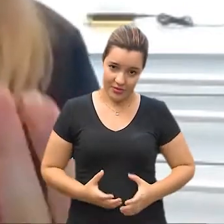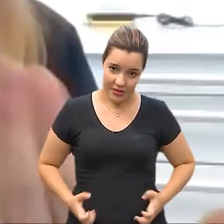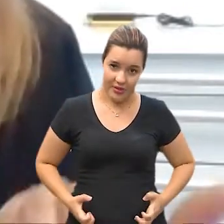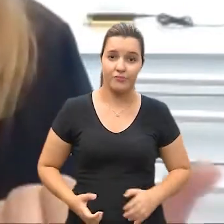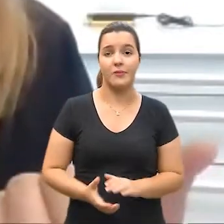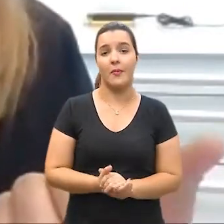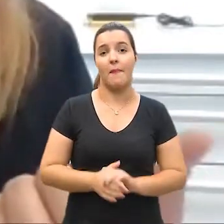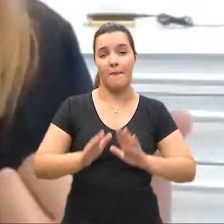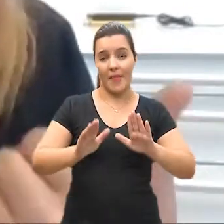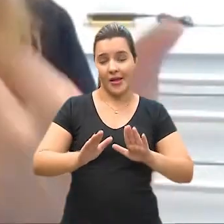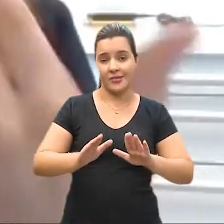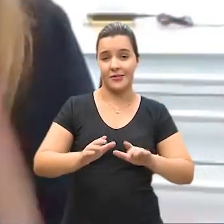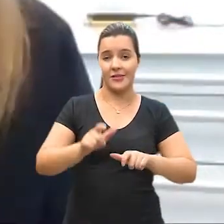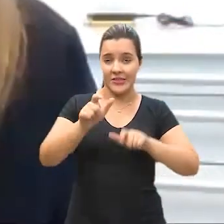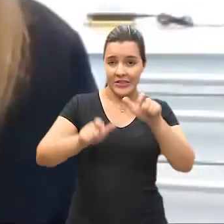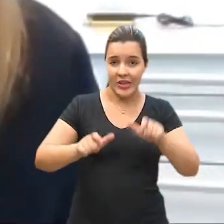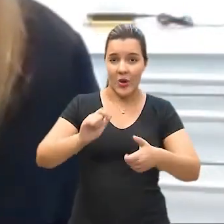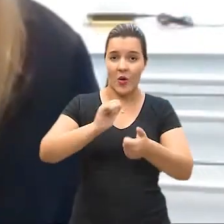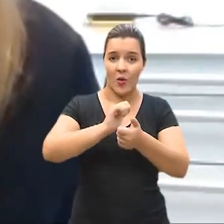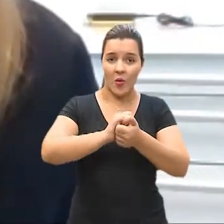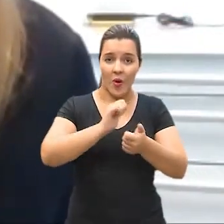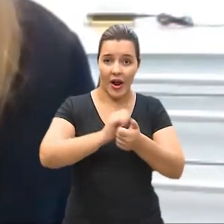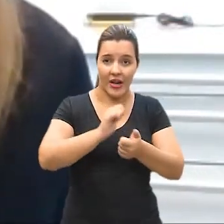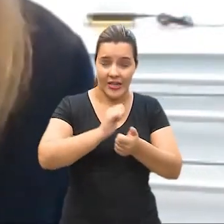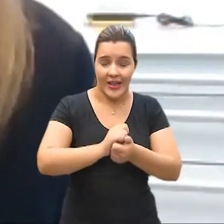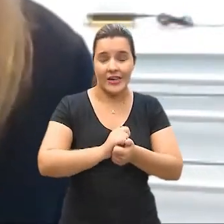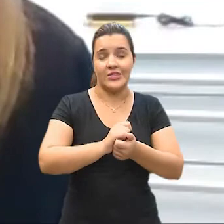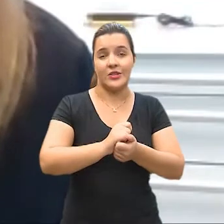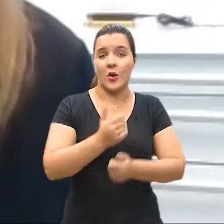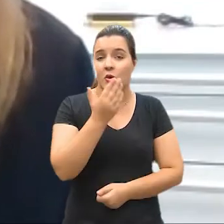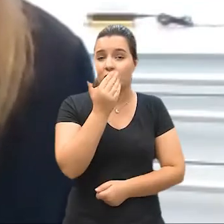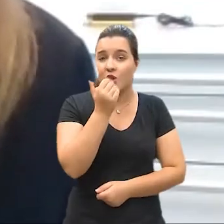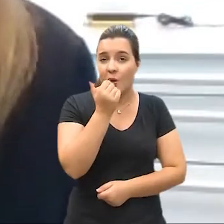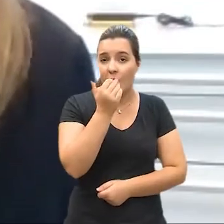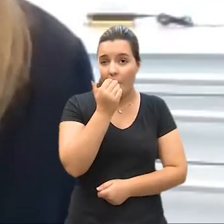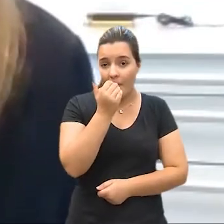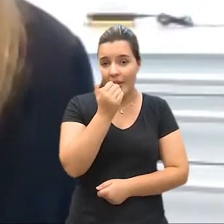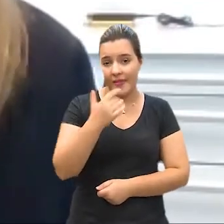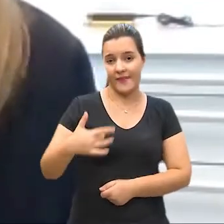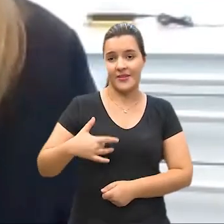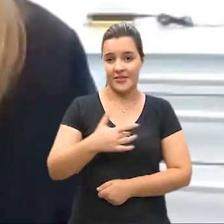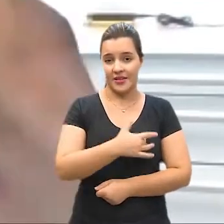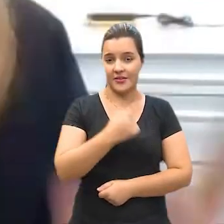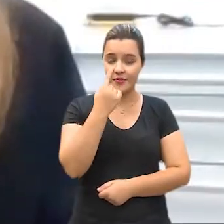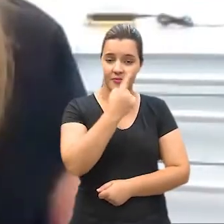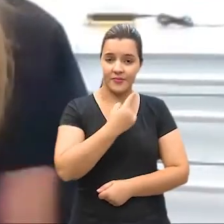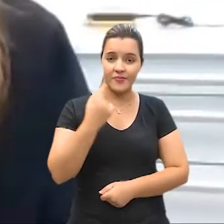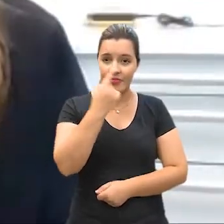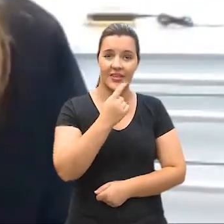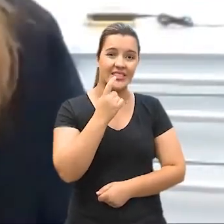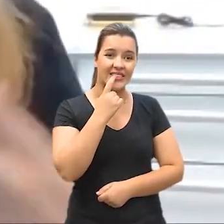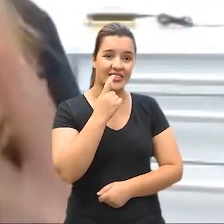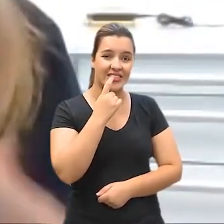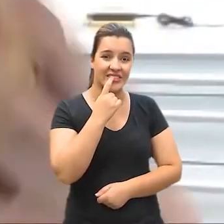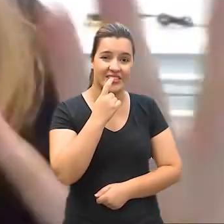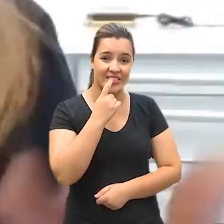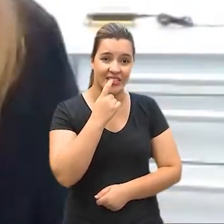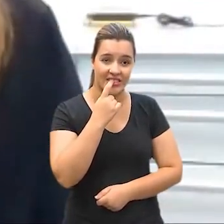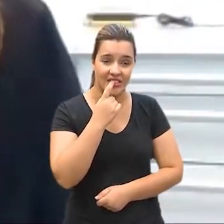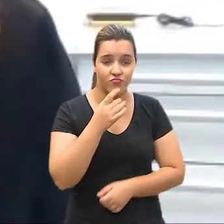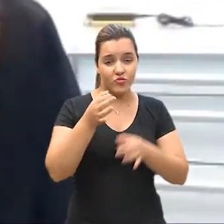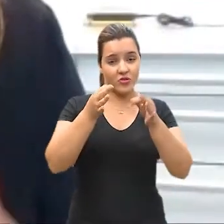questão de qualidade da mordida, Sim. né? Qualidade ali da saúde bucal, de ter dentes